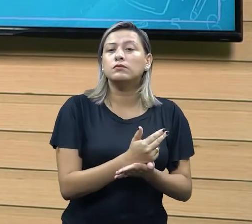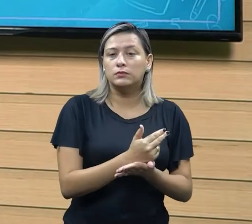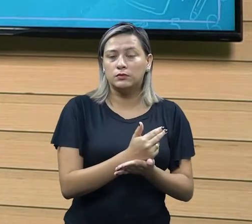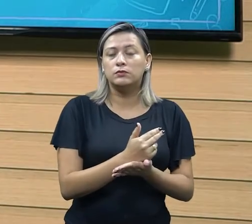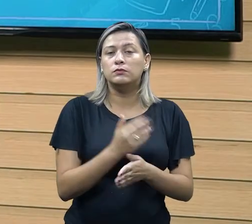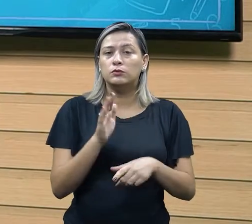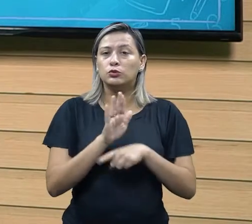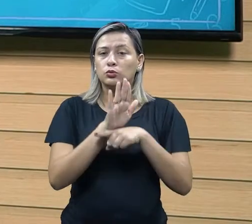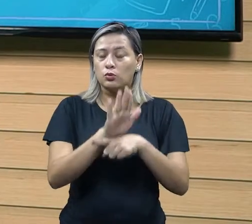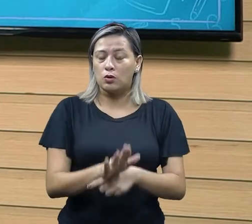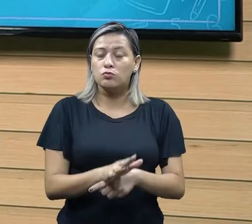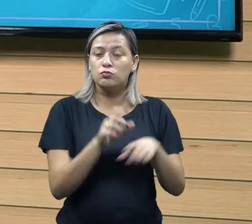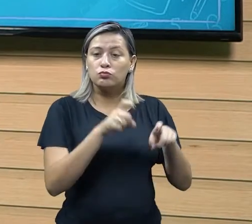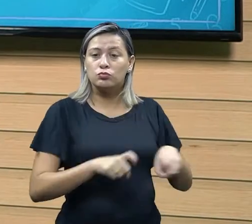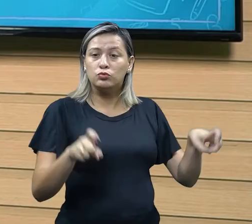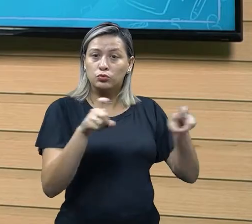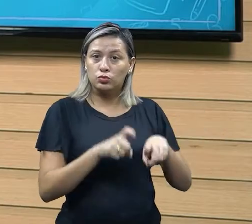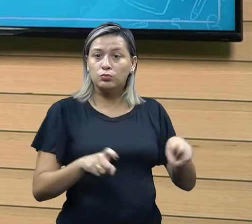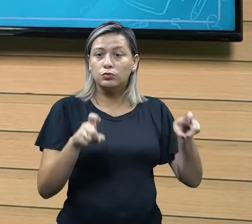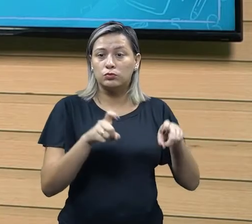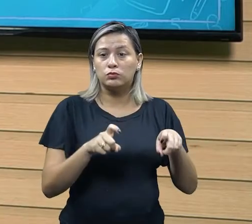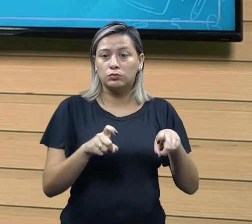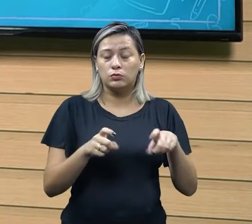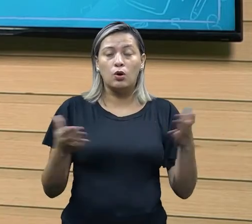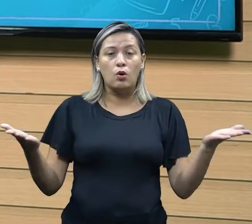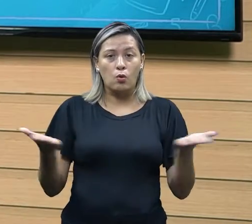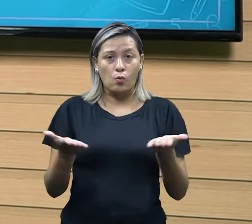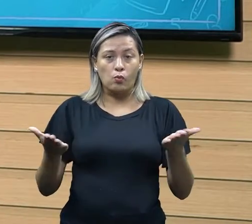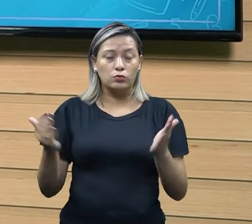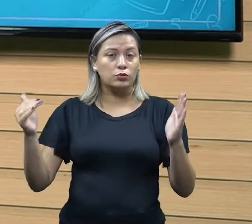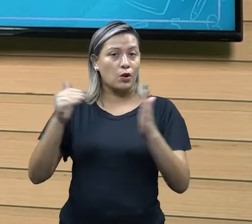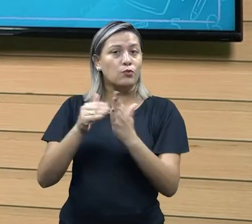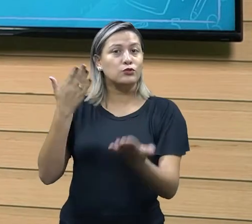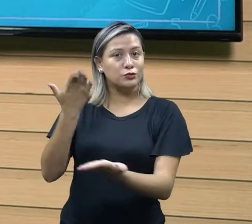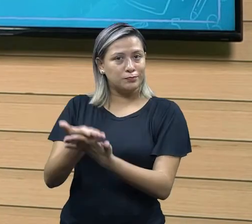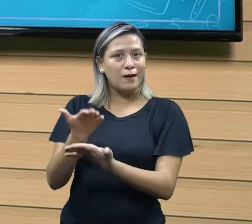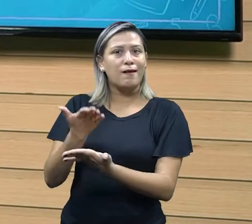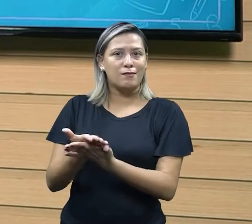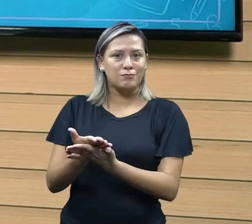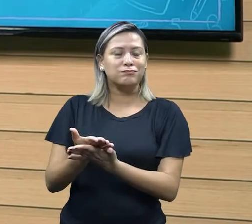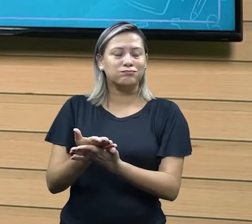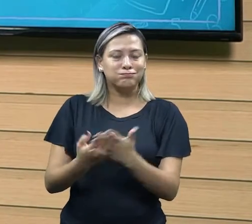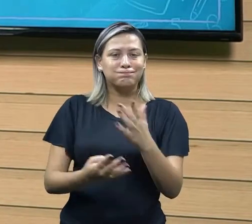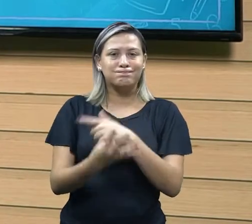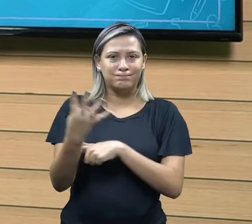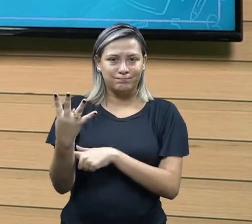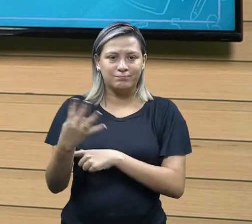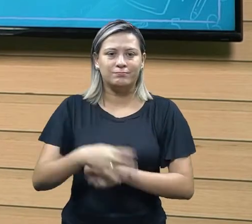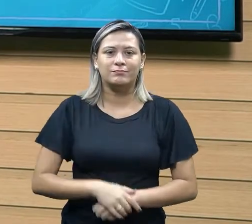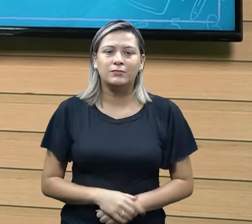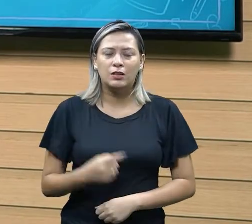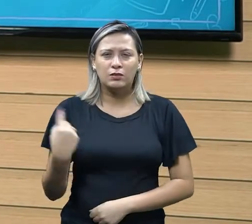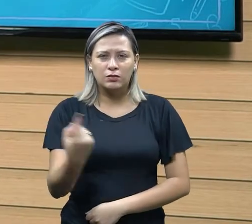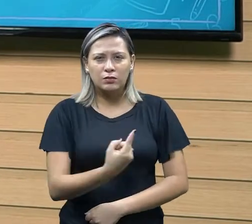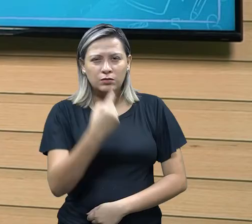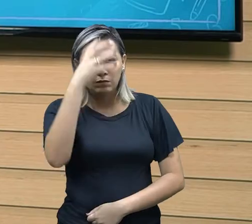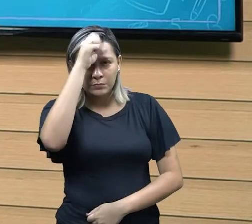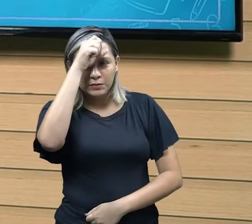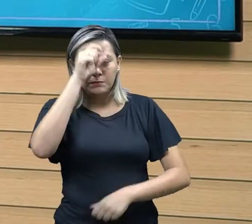é a nossa quarta e última aula desta disciplina, nós vamos aprender um pouco sobre